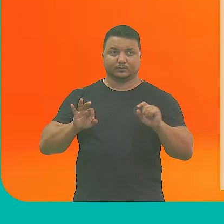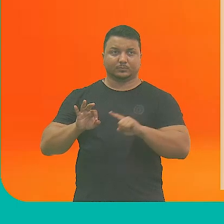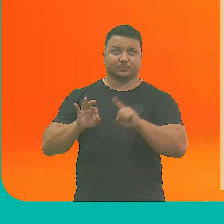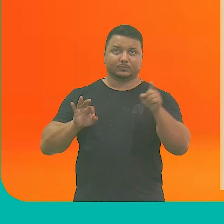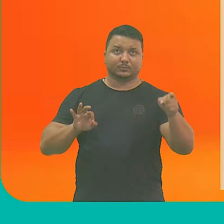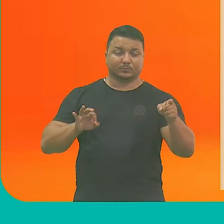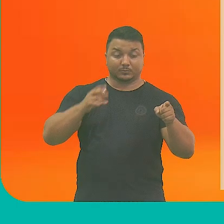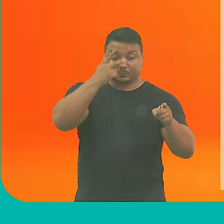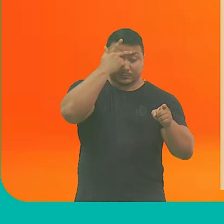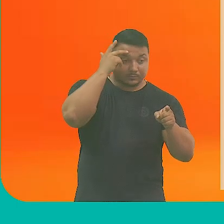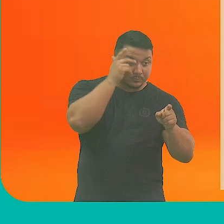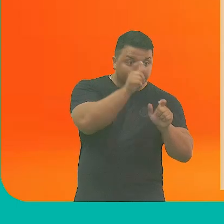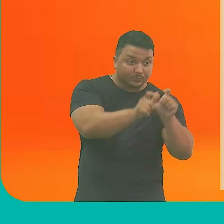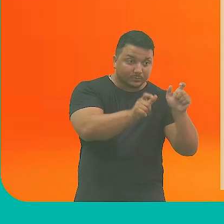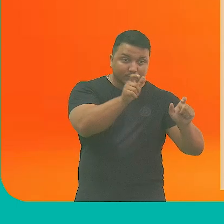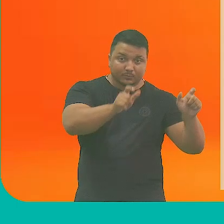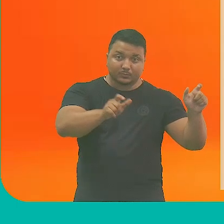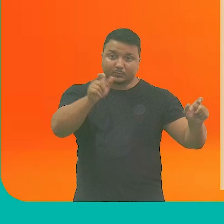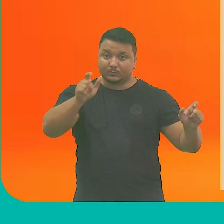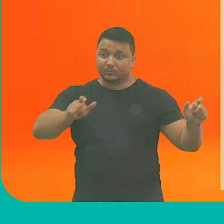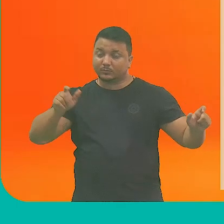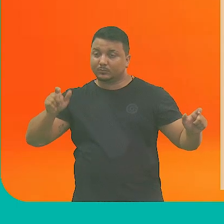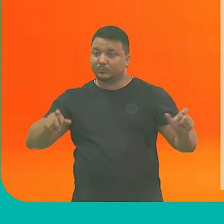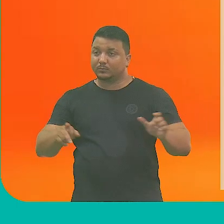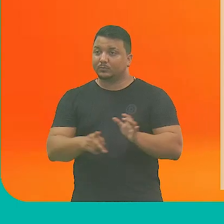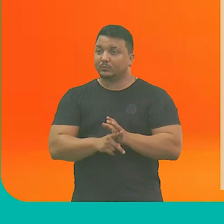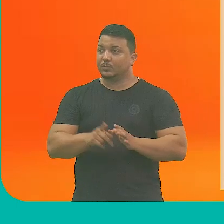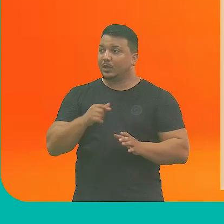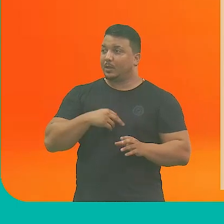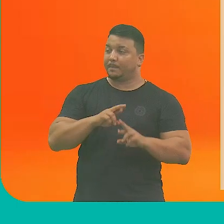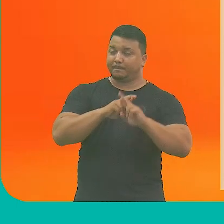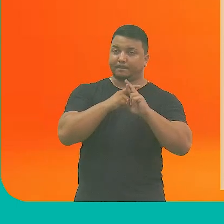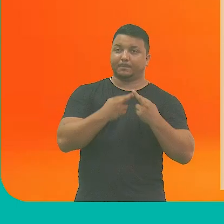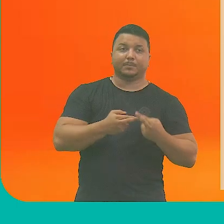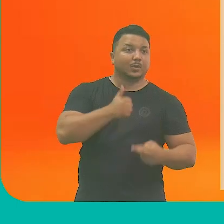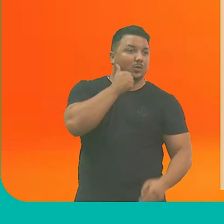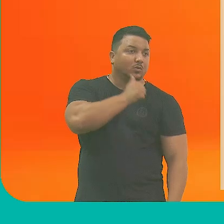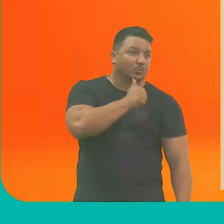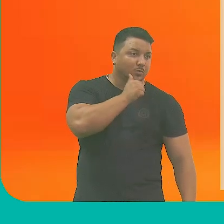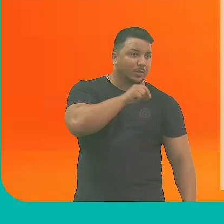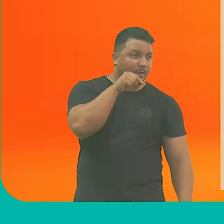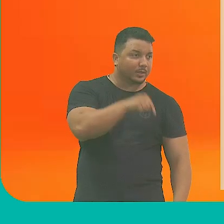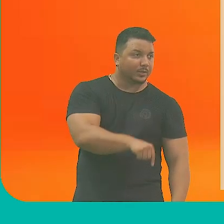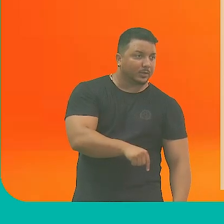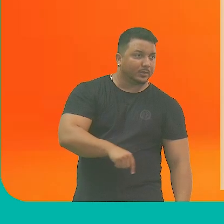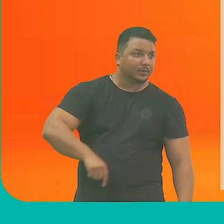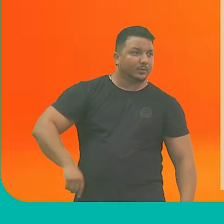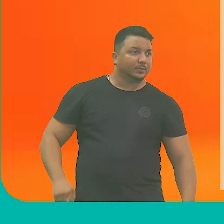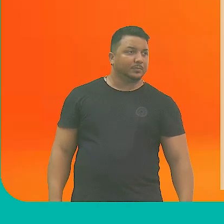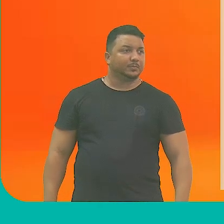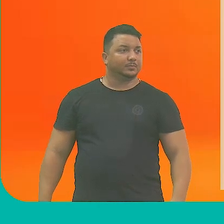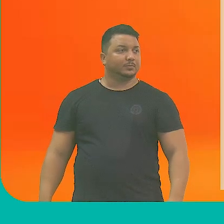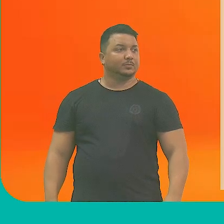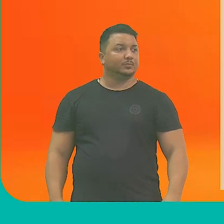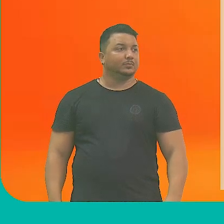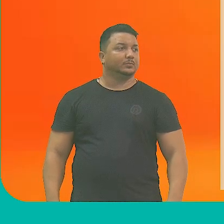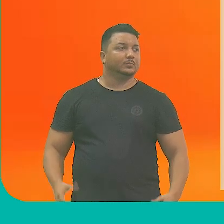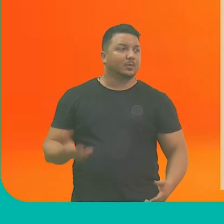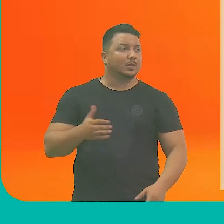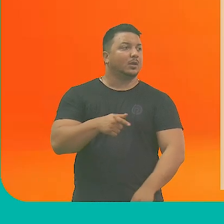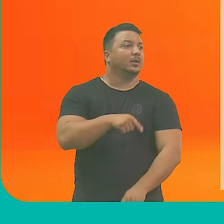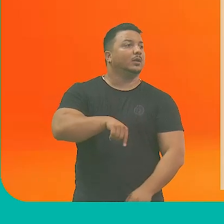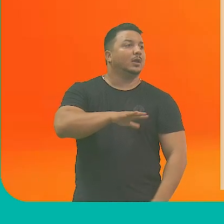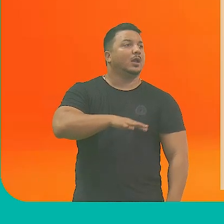de pessoas de sexo cromossômico feminino aqui nessa